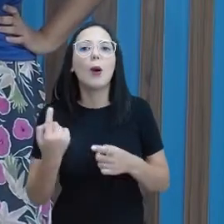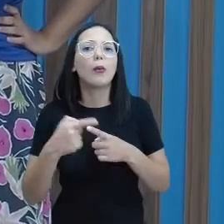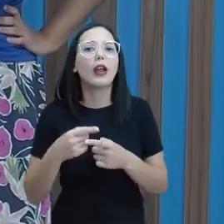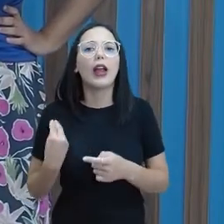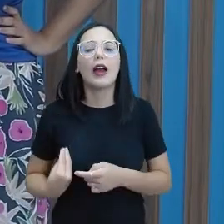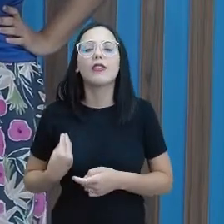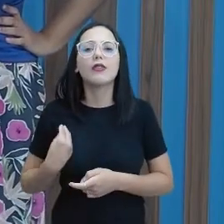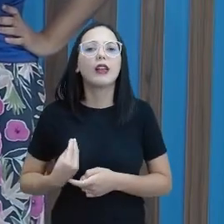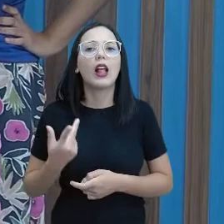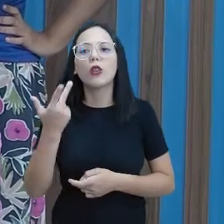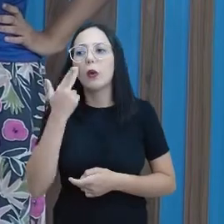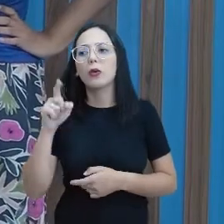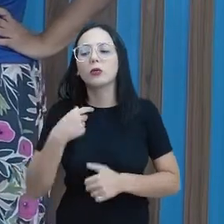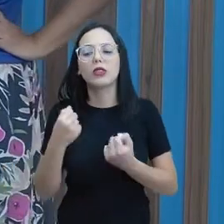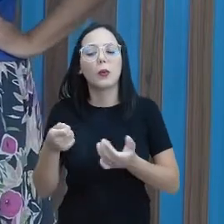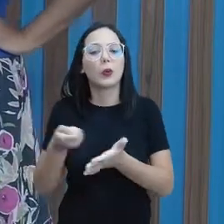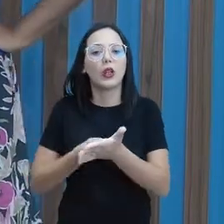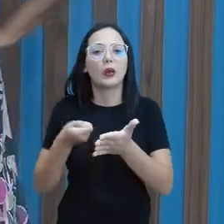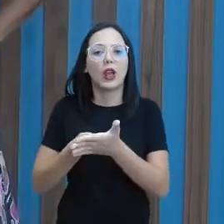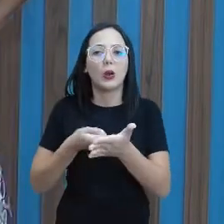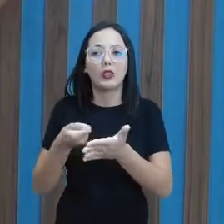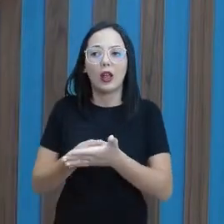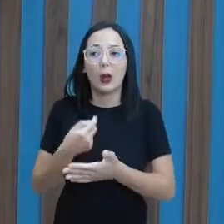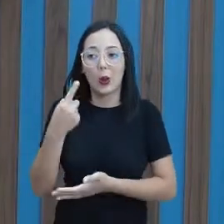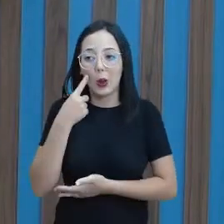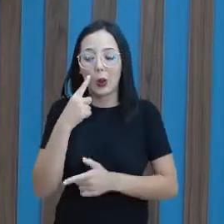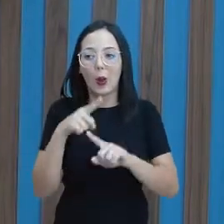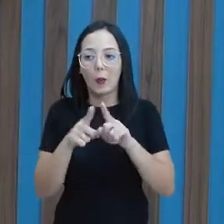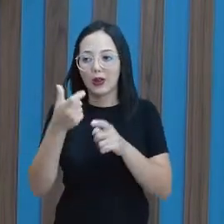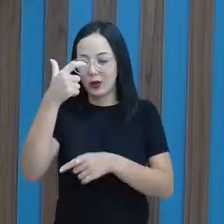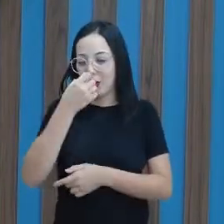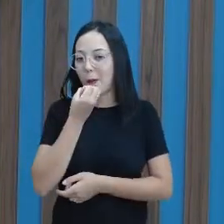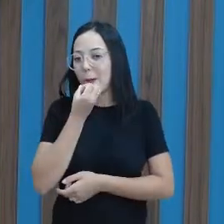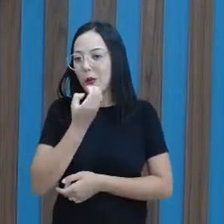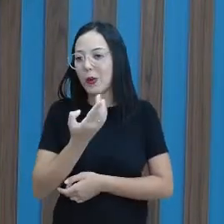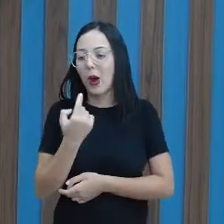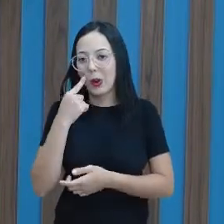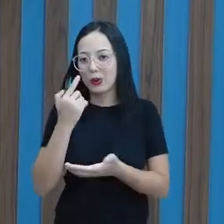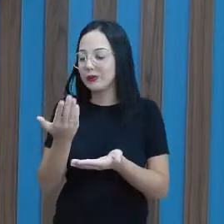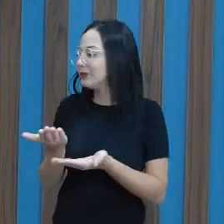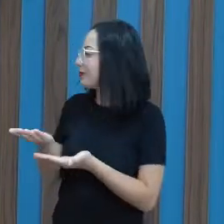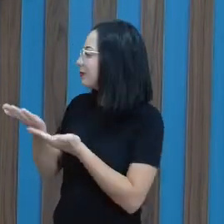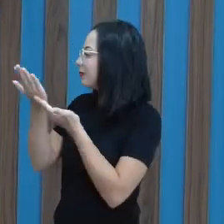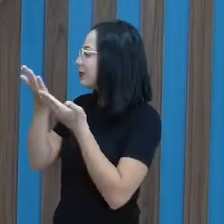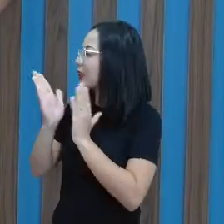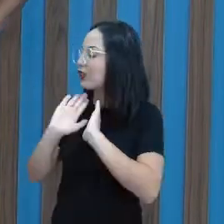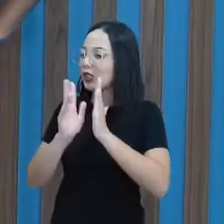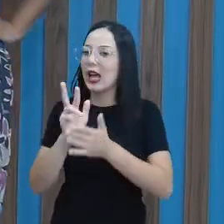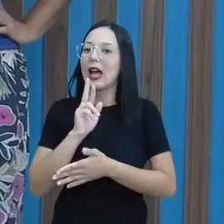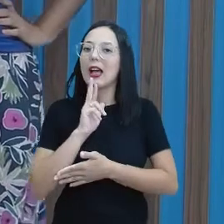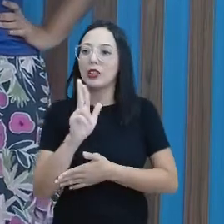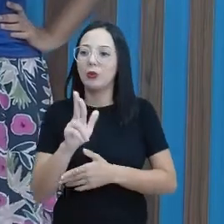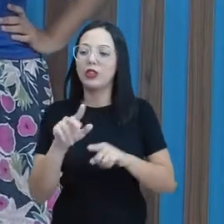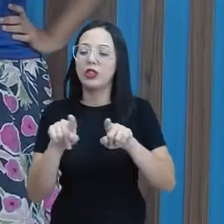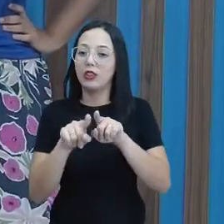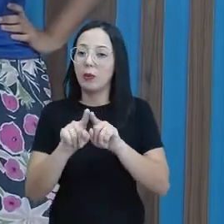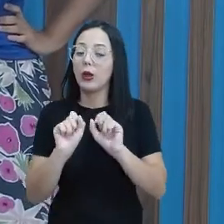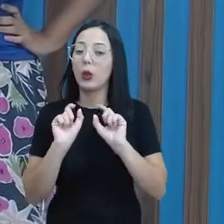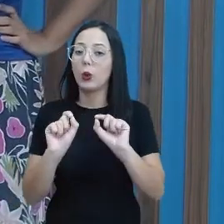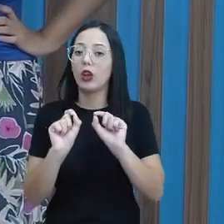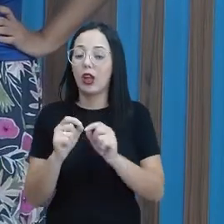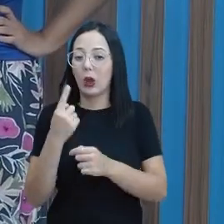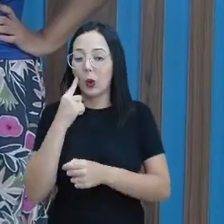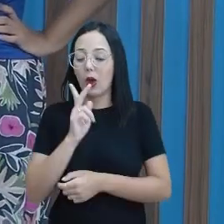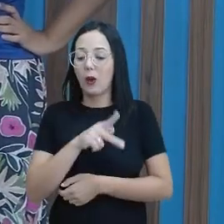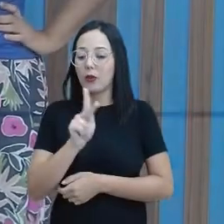a gente tem que lutar pelas coisas, minha gente. Olha só, mas eu sou mais boazinha, eu coloquei aqui a resposta. E sobre isso, o que